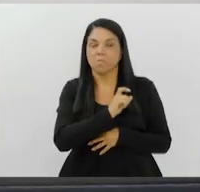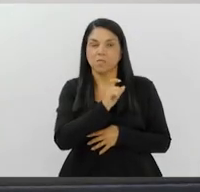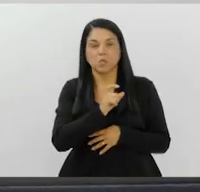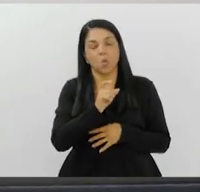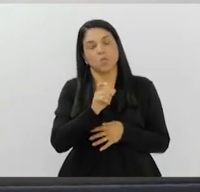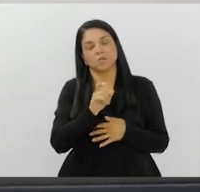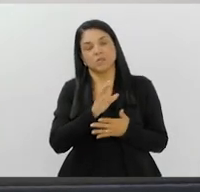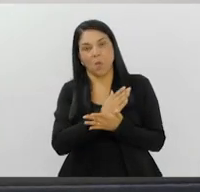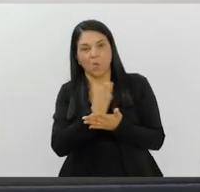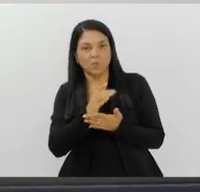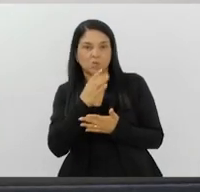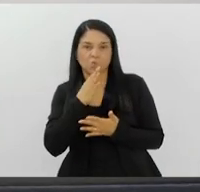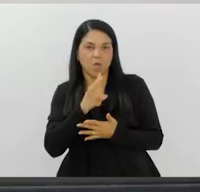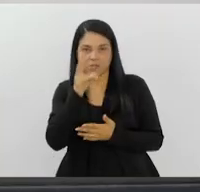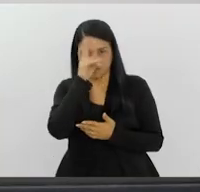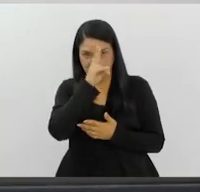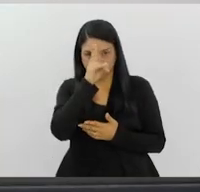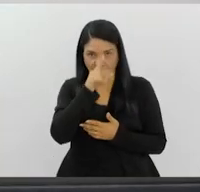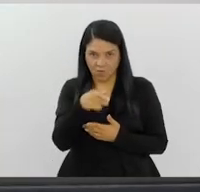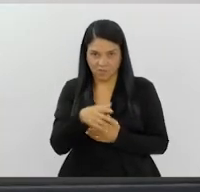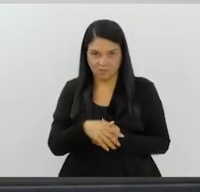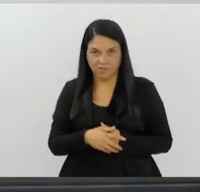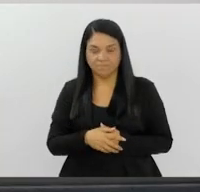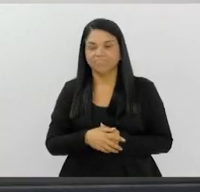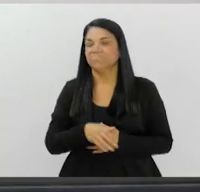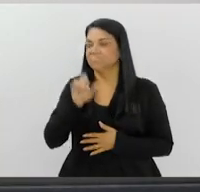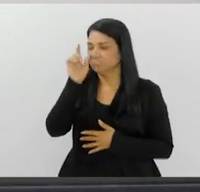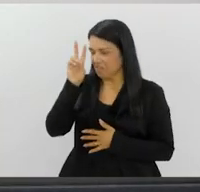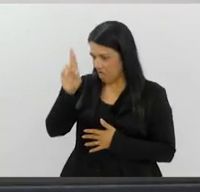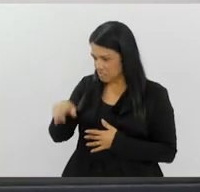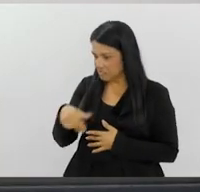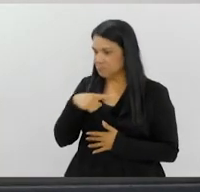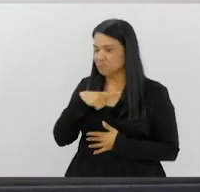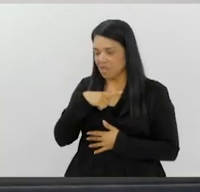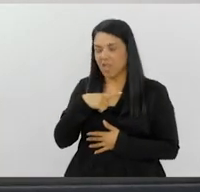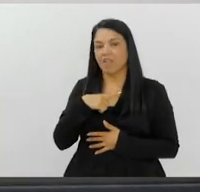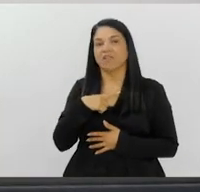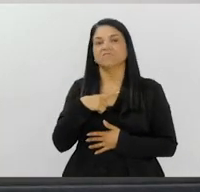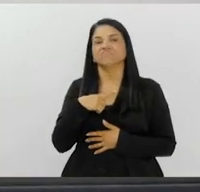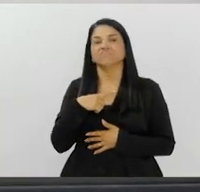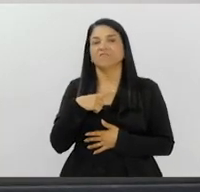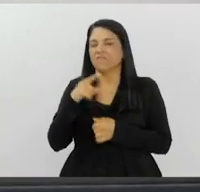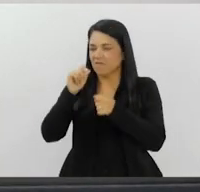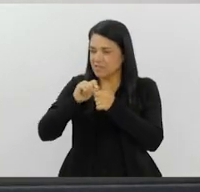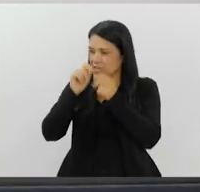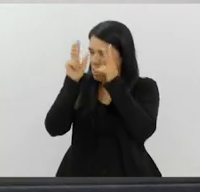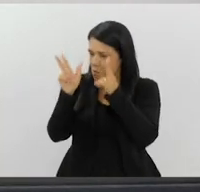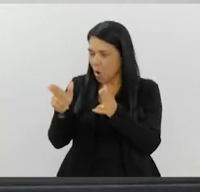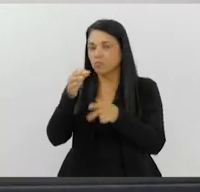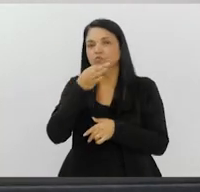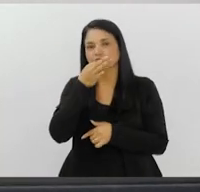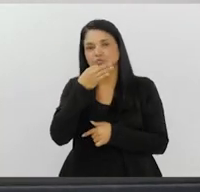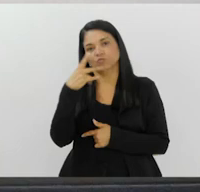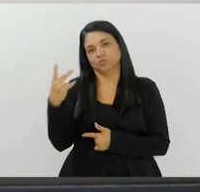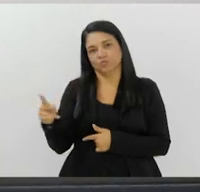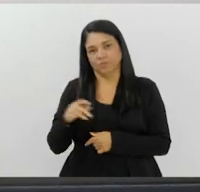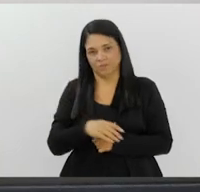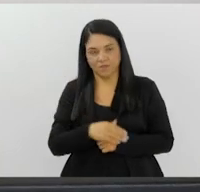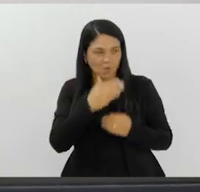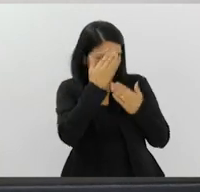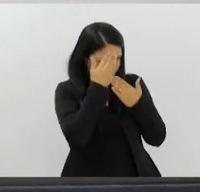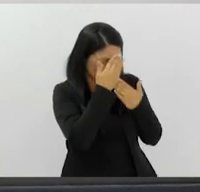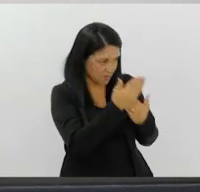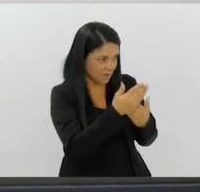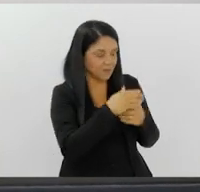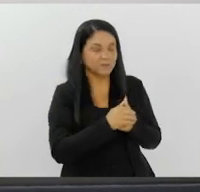história como Deva ser conhecido você tá coberto de razão e será feito como você tá sugerindo obrigado